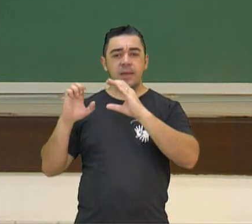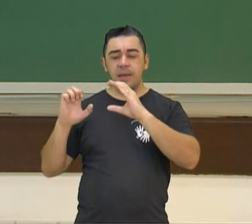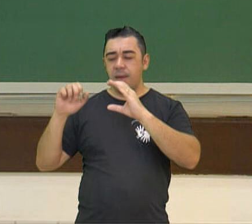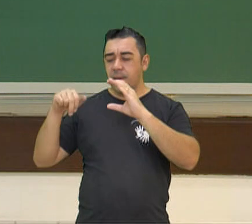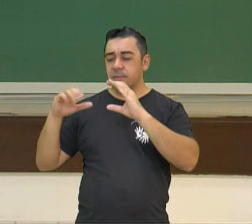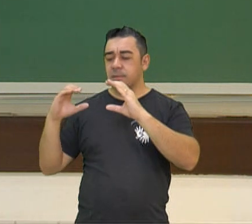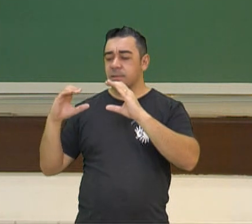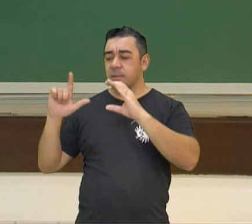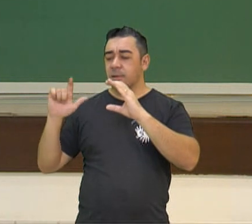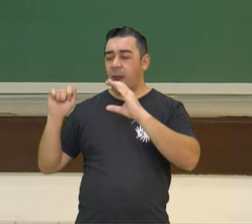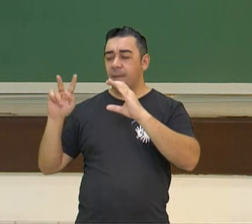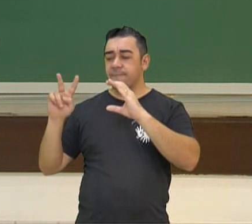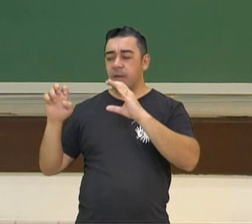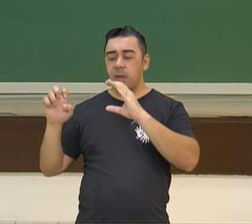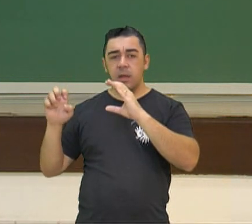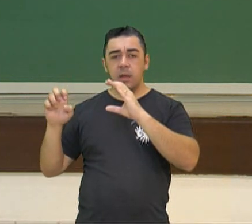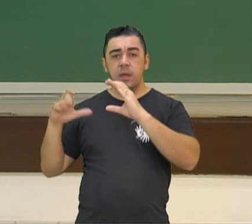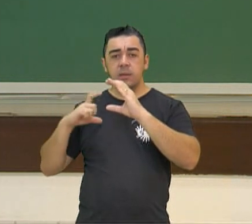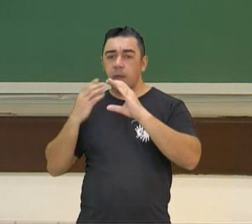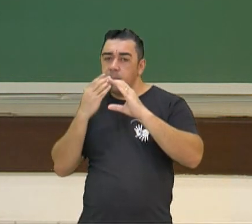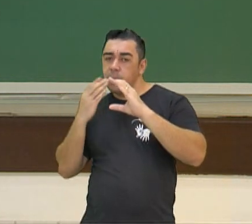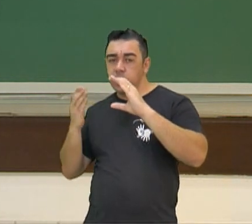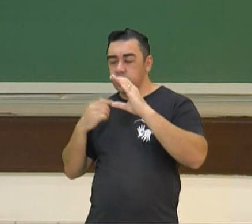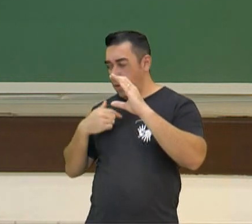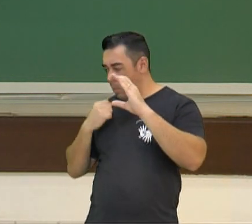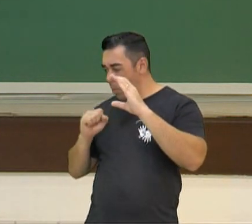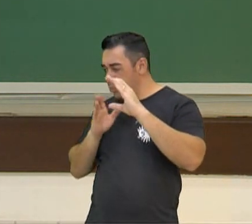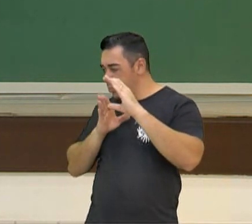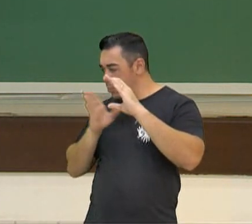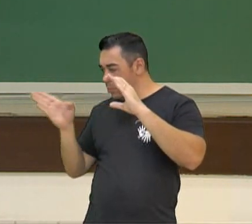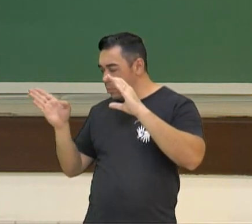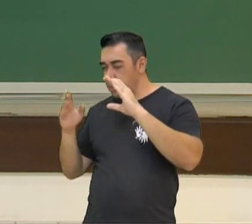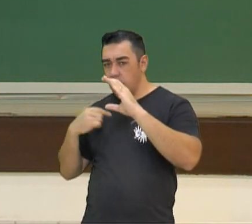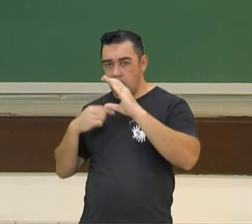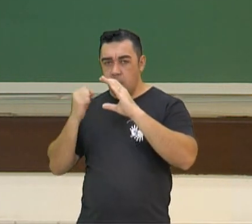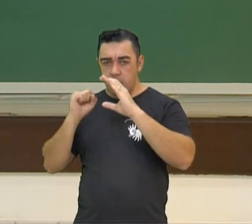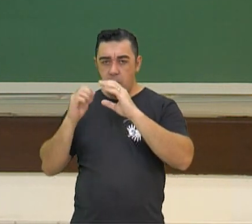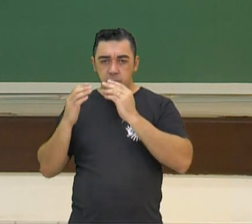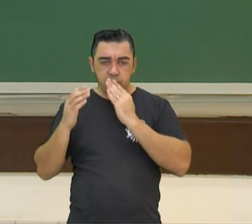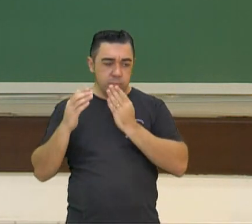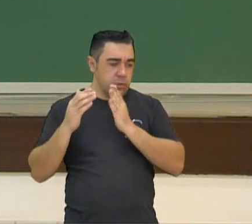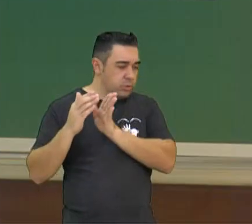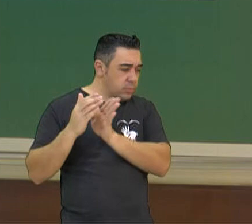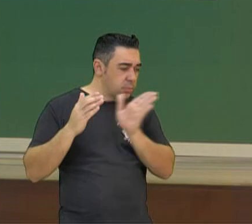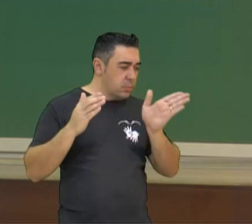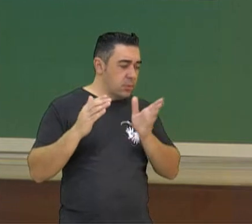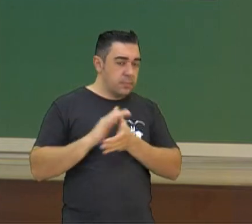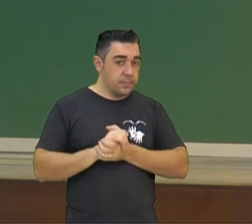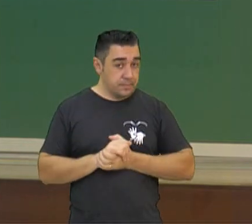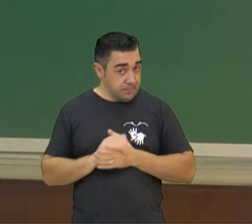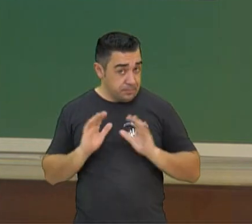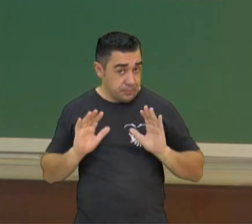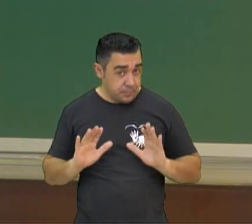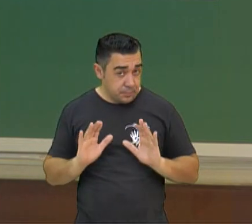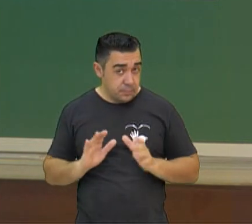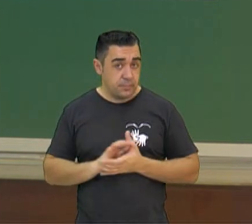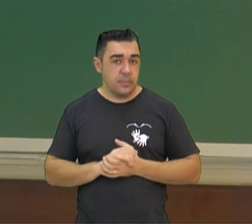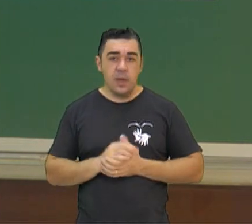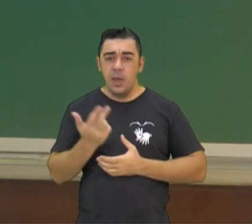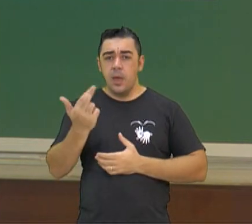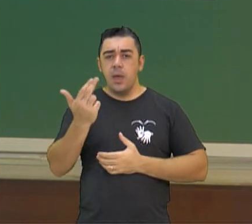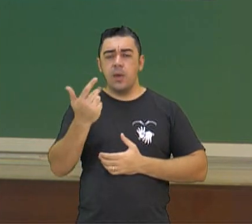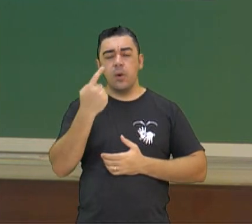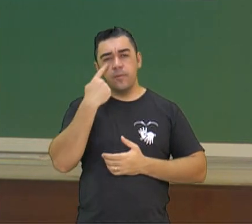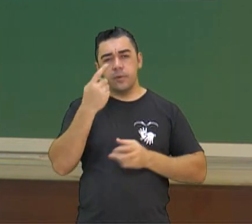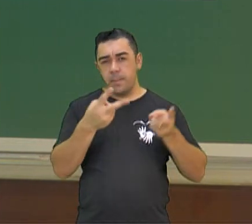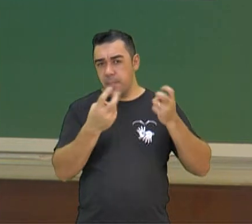Ela precisa pedir autorização para ir para um lado ou ir para o outro. Como o Paraguai, se você